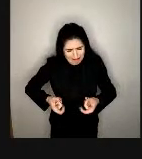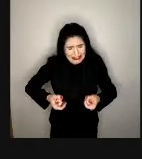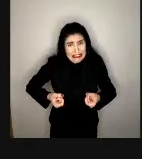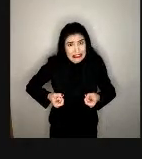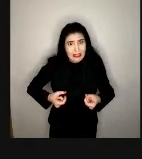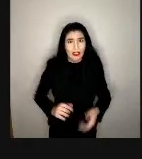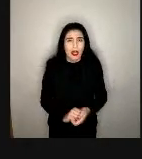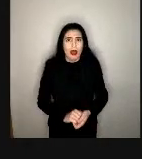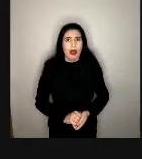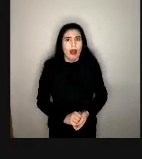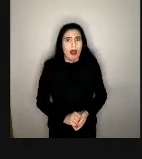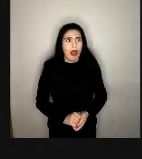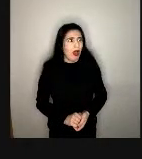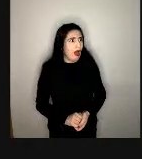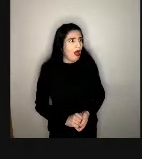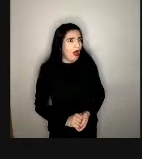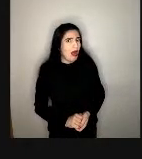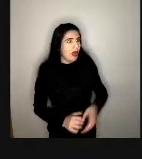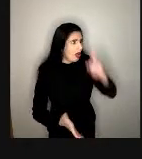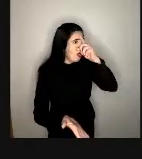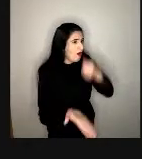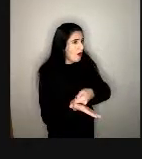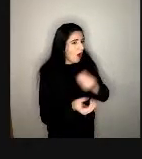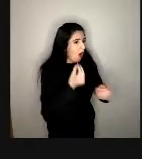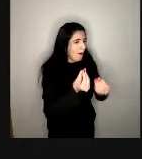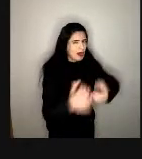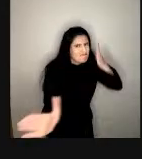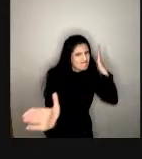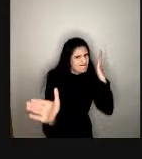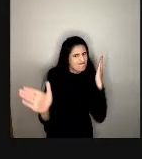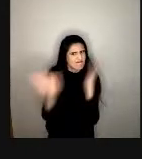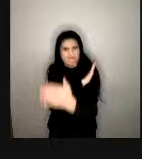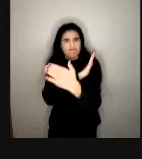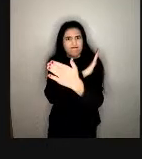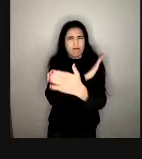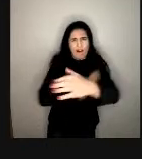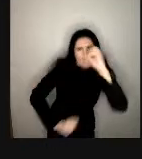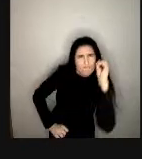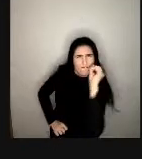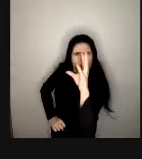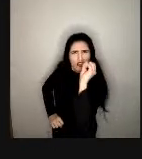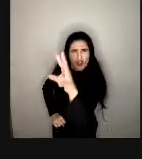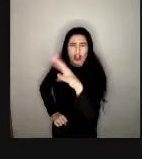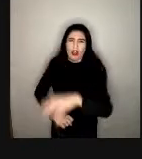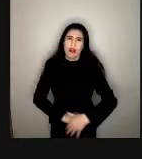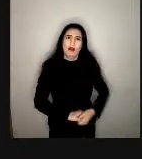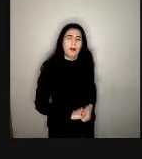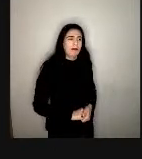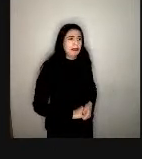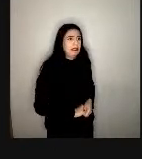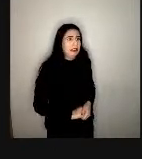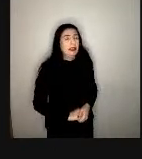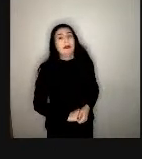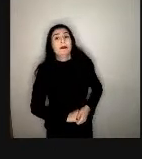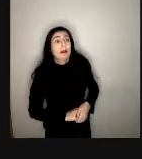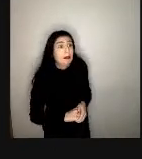resolveu fugir, como se fosse possível fugir de uma coisa que está dentro de você, né? Ela foi atrás do marido, que